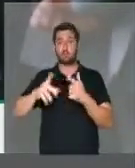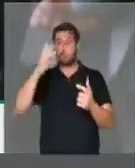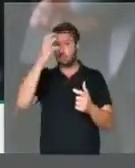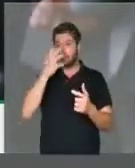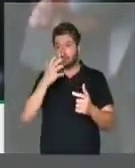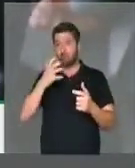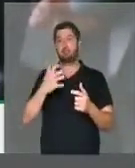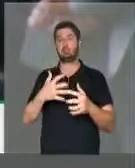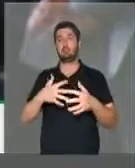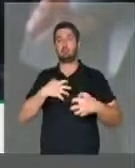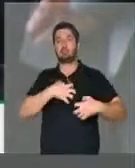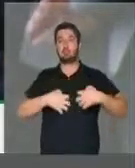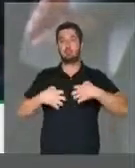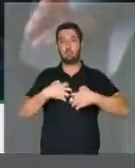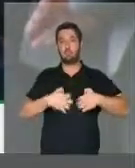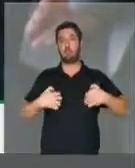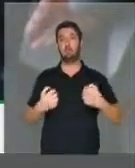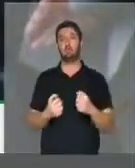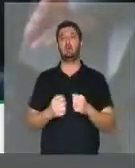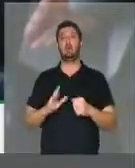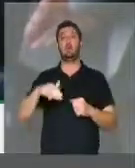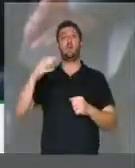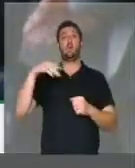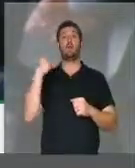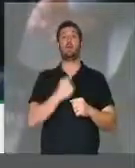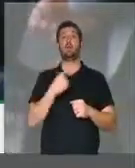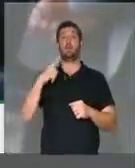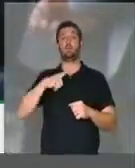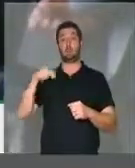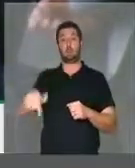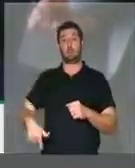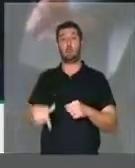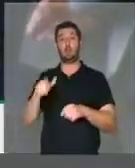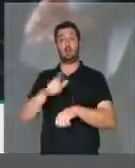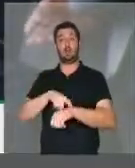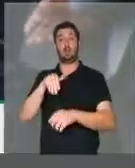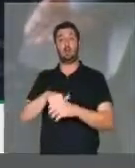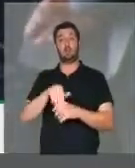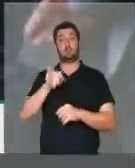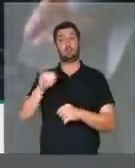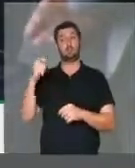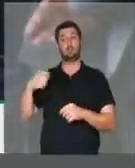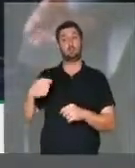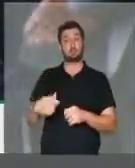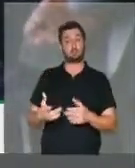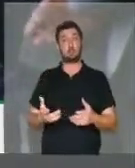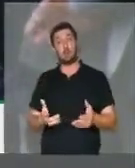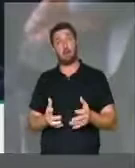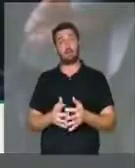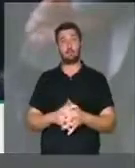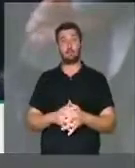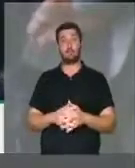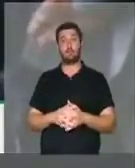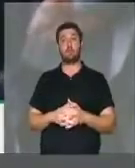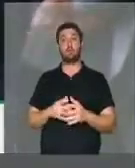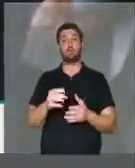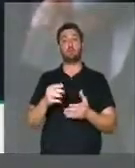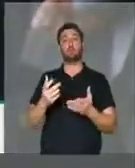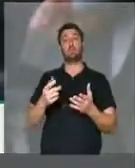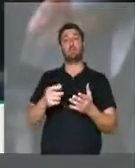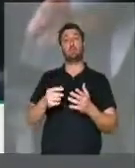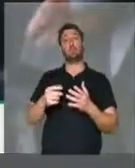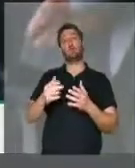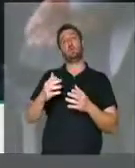incómoda enquanto nós tivéssemos estivemos no processo de votação caso nós tenhamos o o o despacho liminar